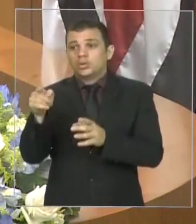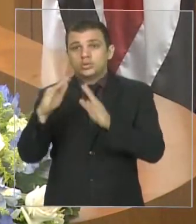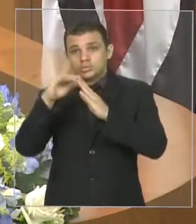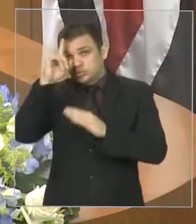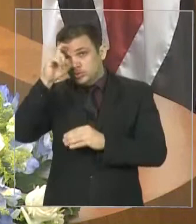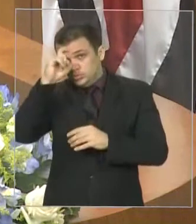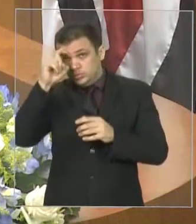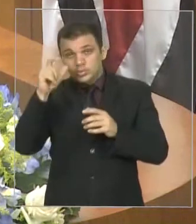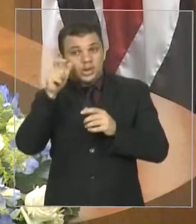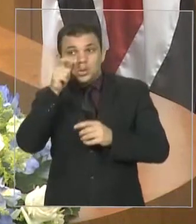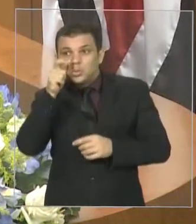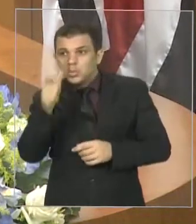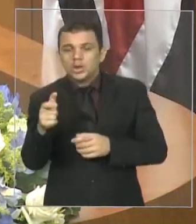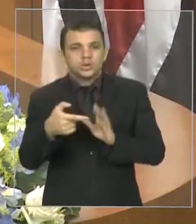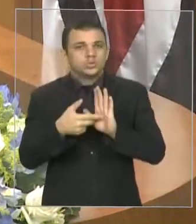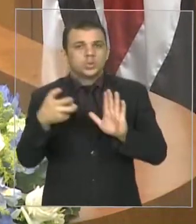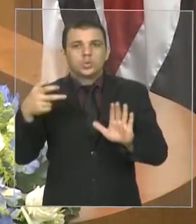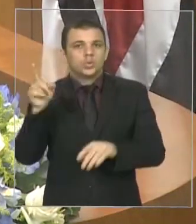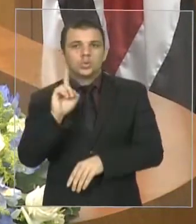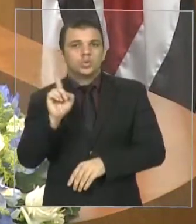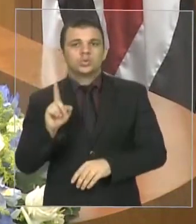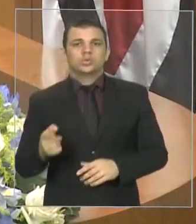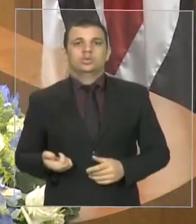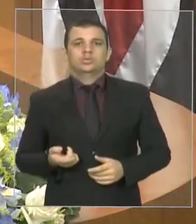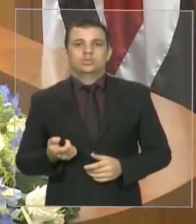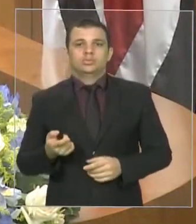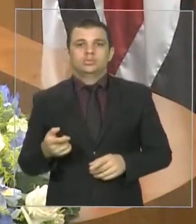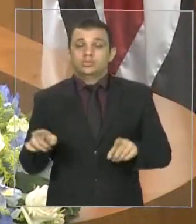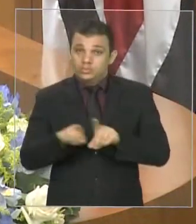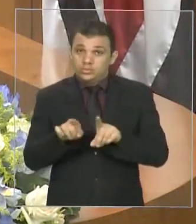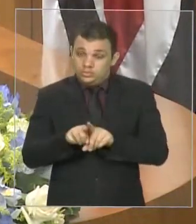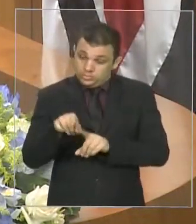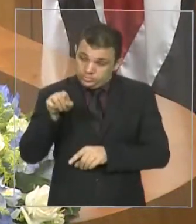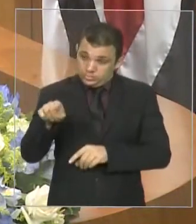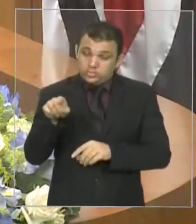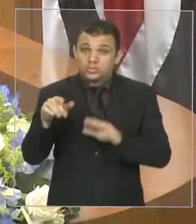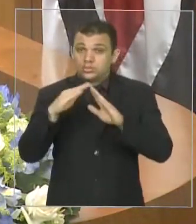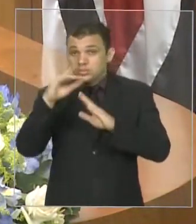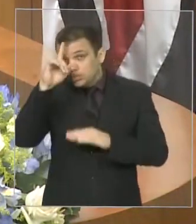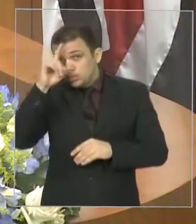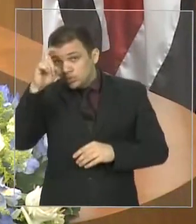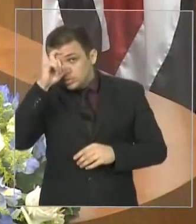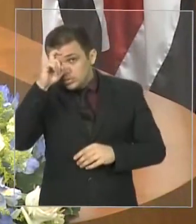Mello, ele falar em parceria. Parceria onde se usa dinheiro público